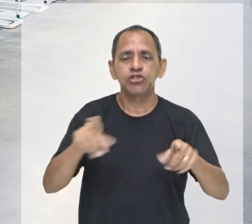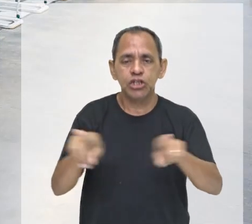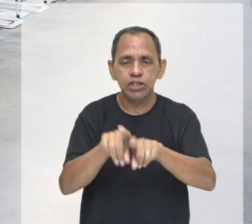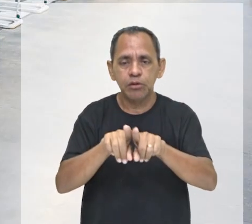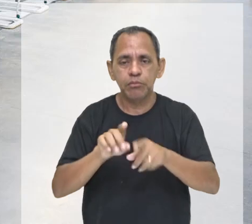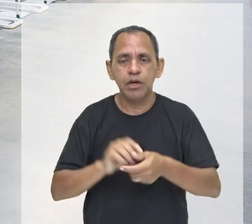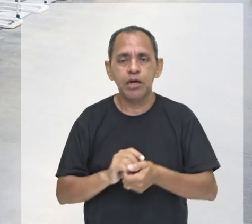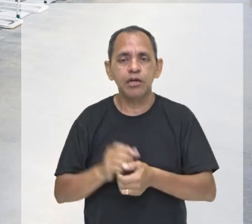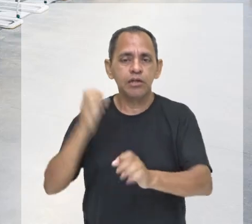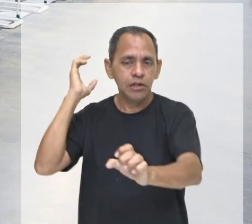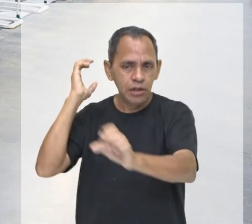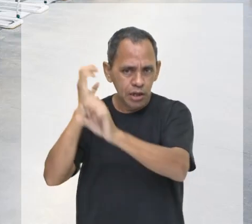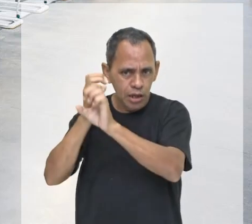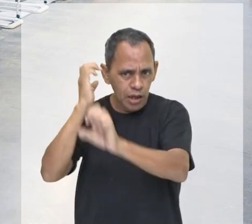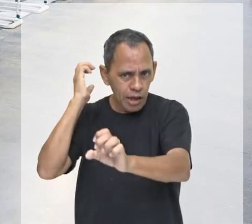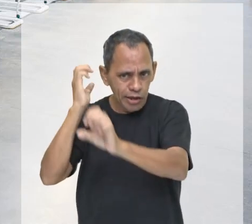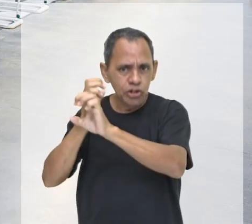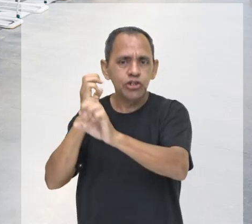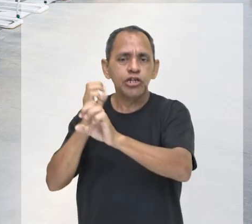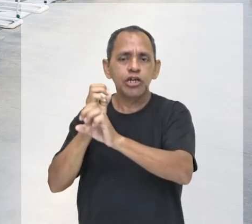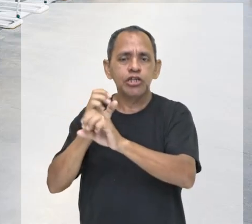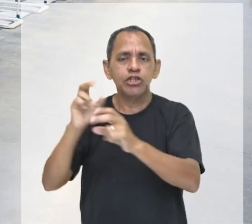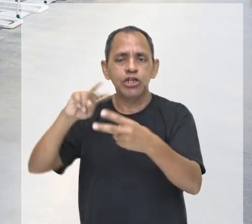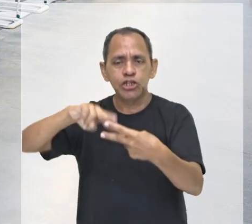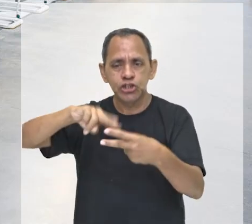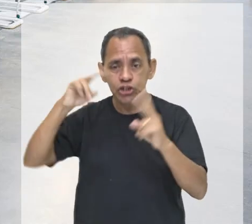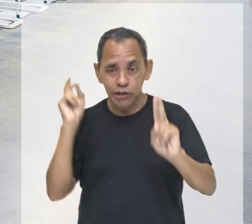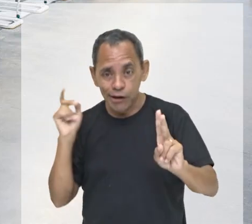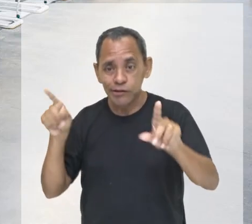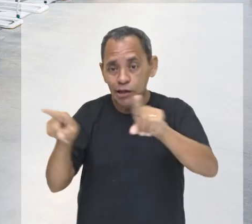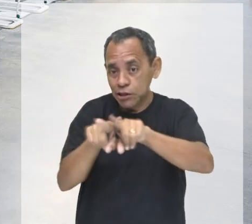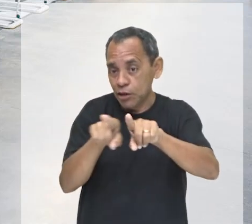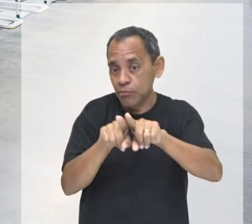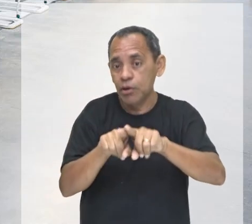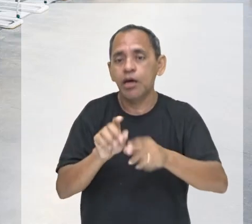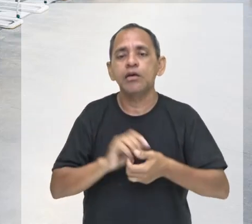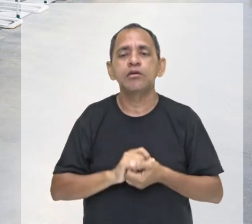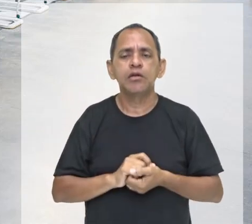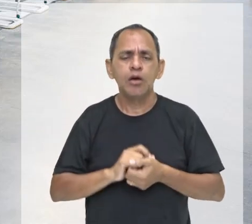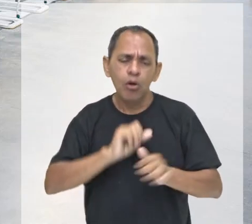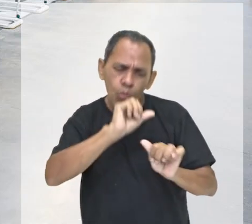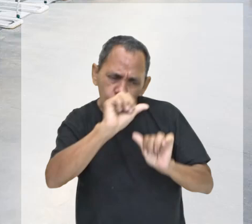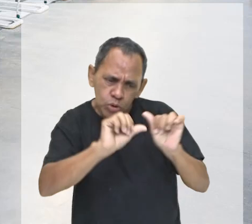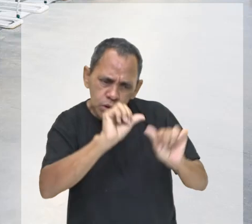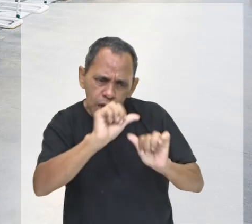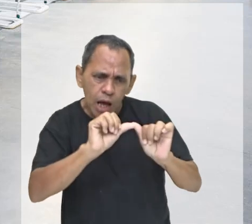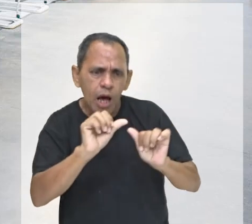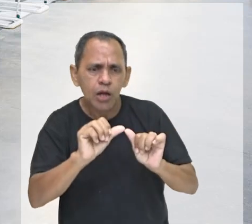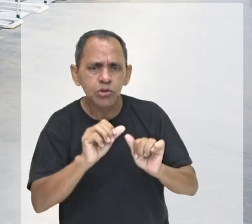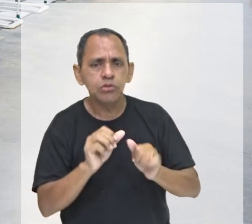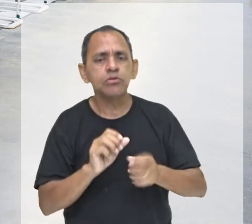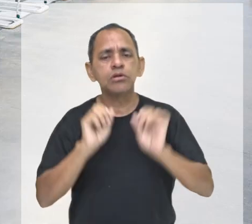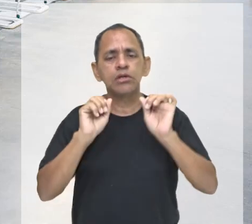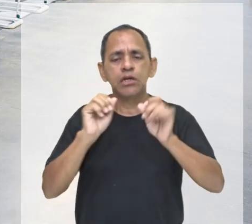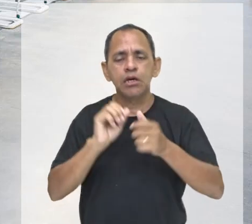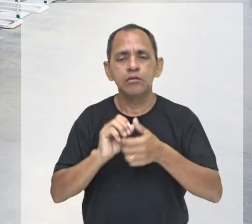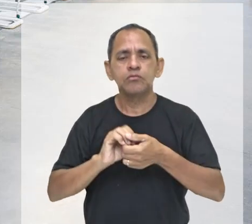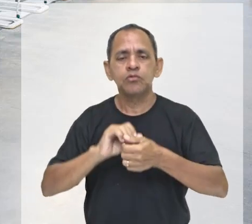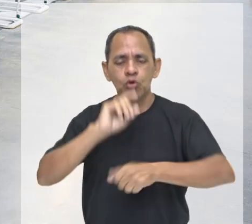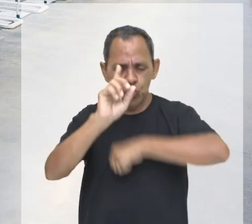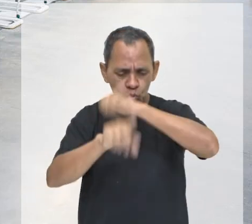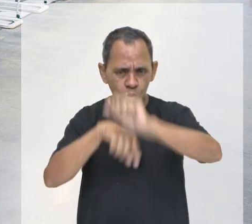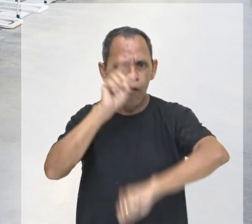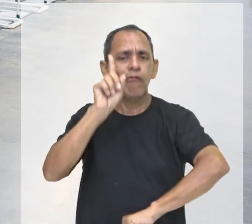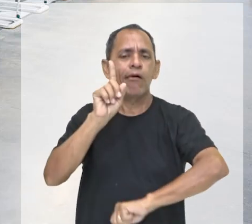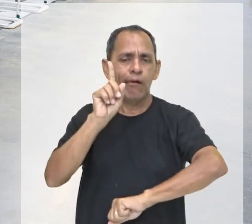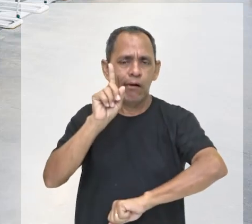engenharia genética, né, onde começam a ser modificados, ocorrem esses avanços, tanto na parte